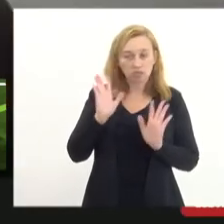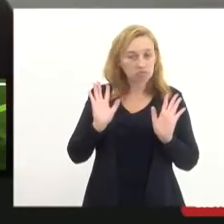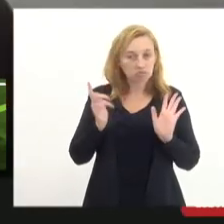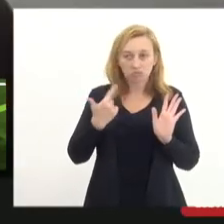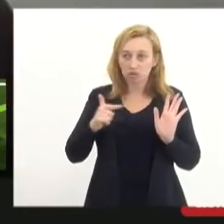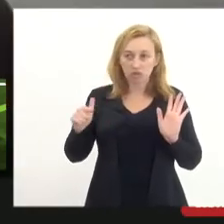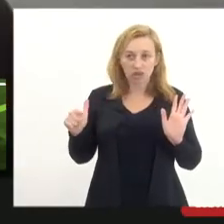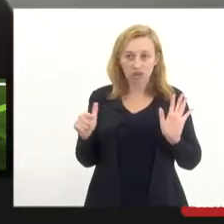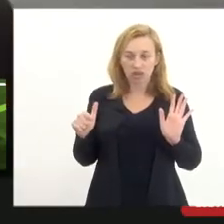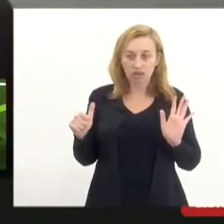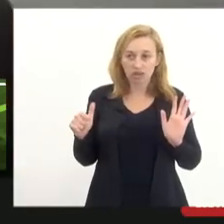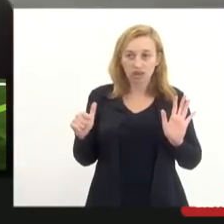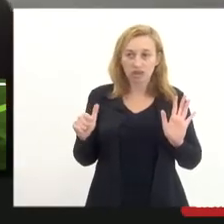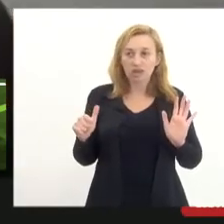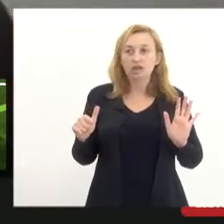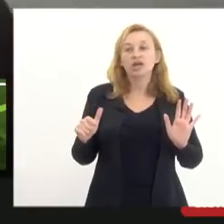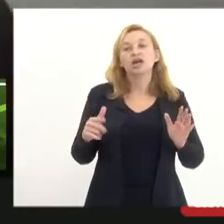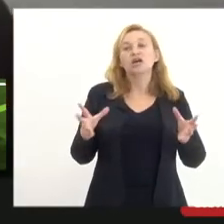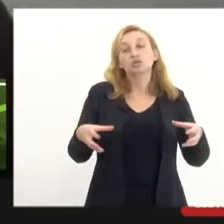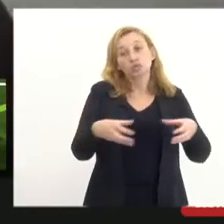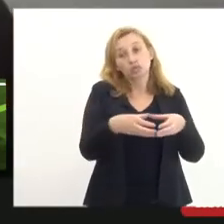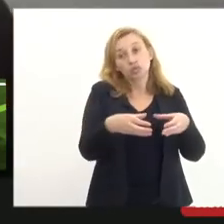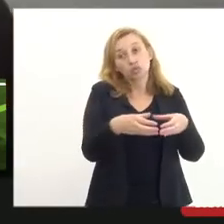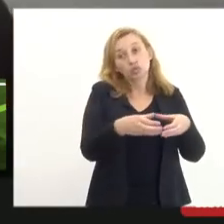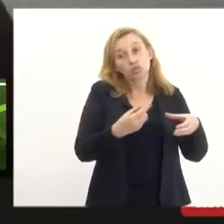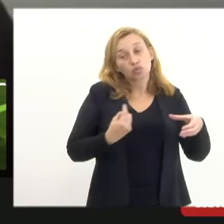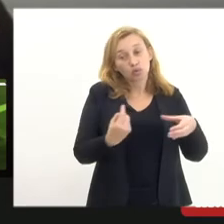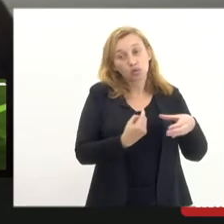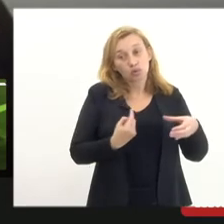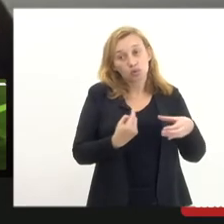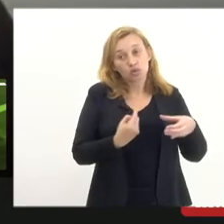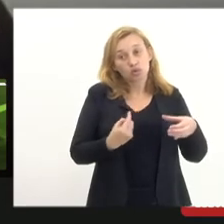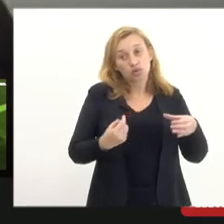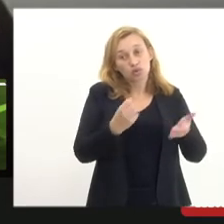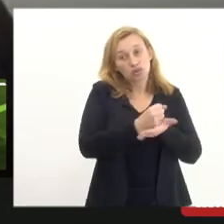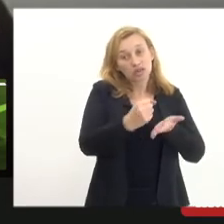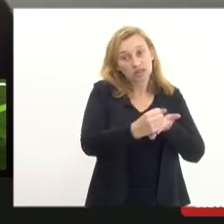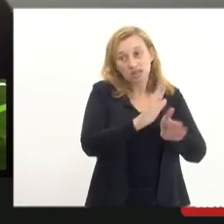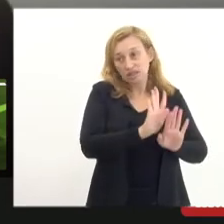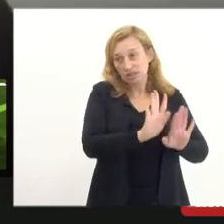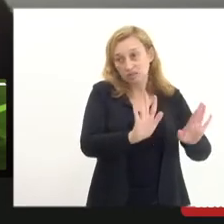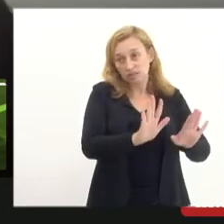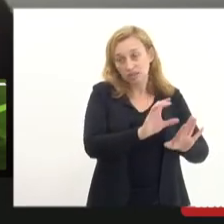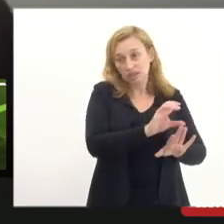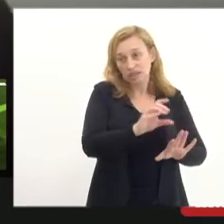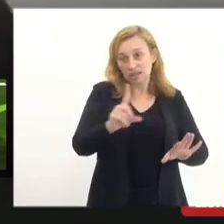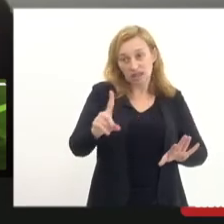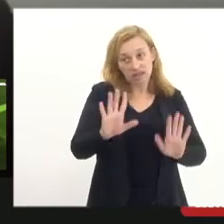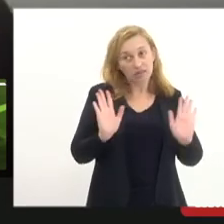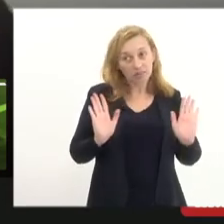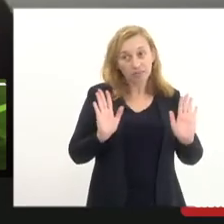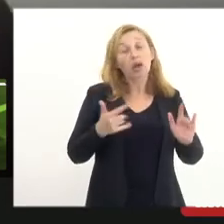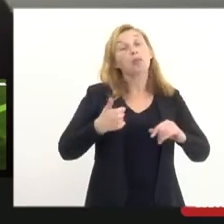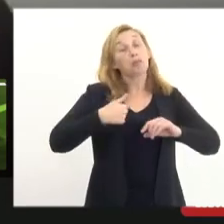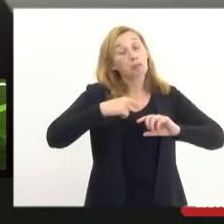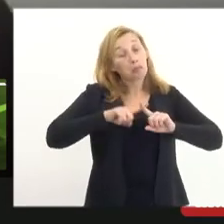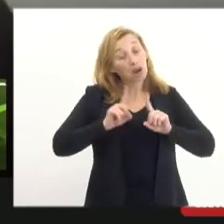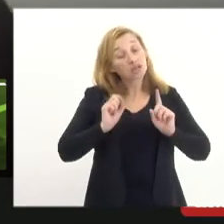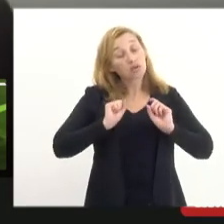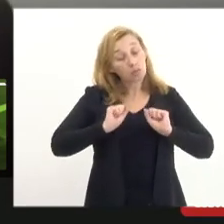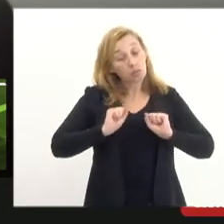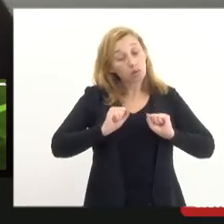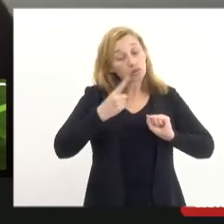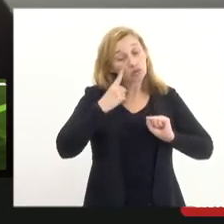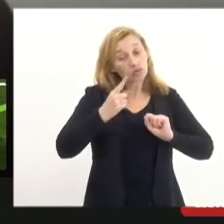eles são geridos aí pelo nosso time de contratações, né, CIP. Mas eu posso prover